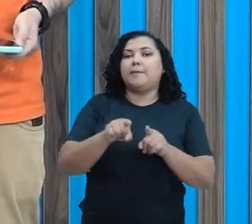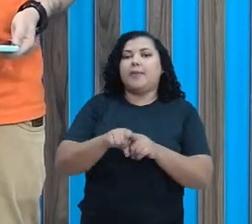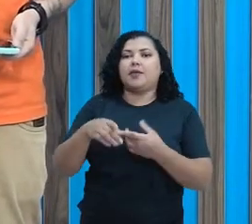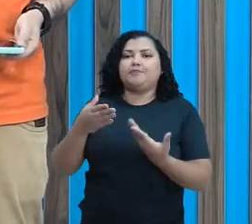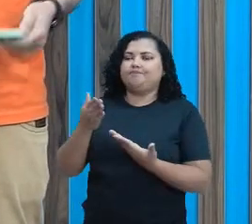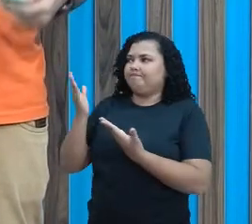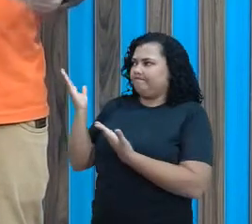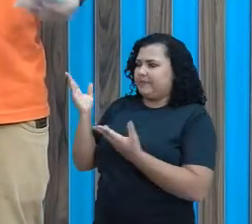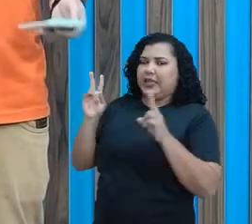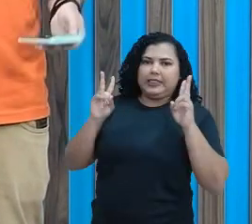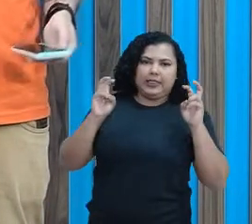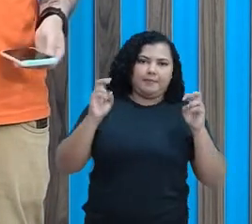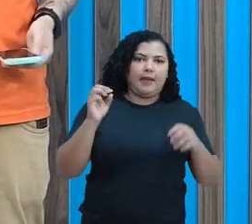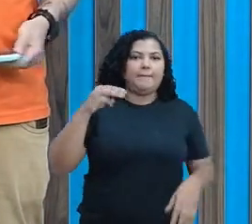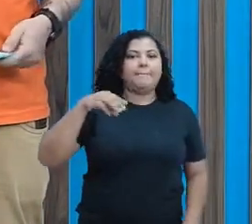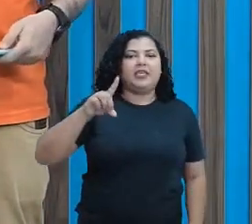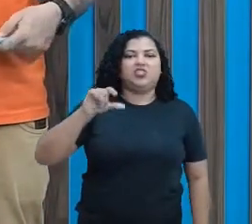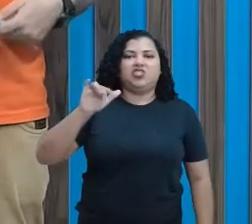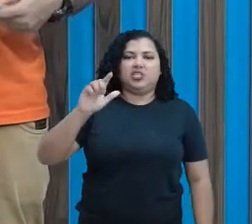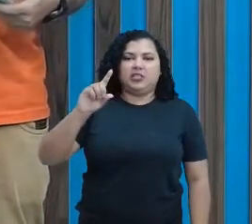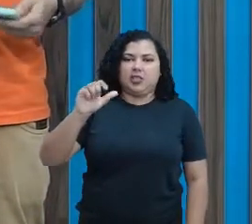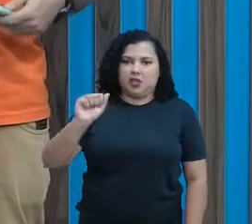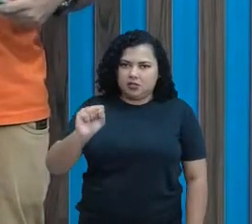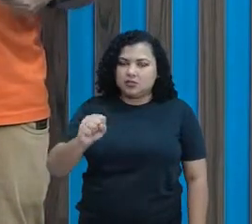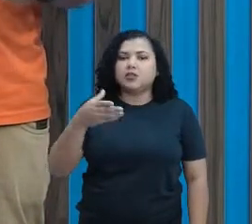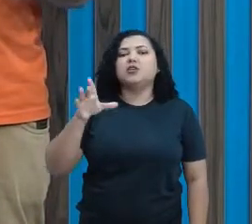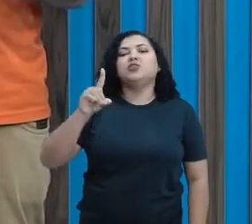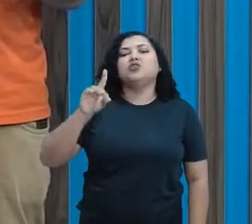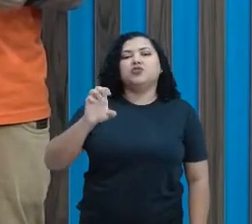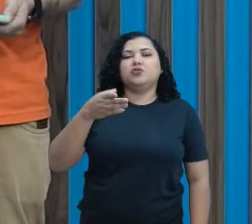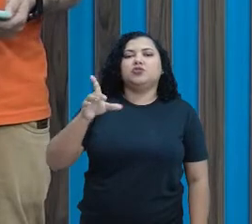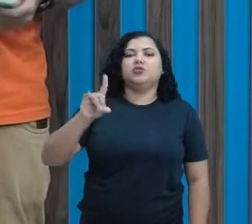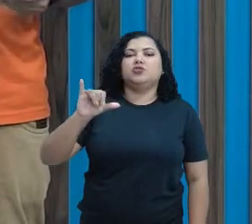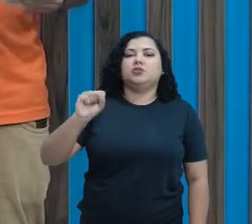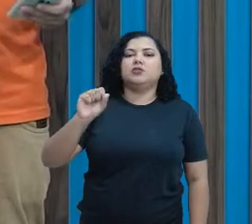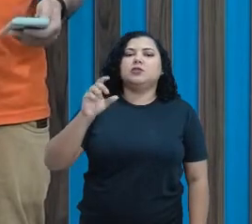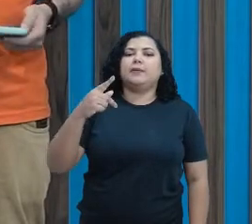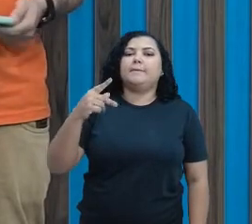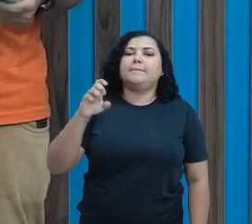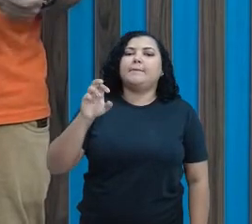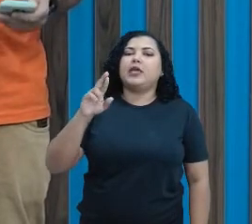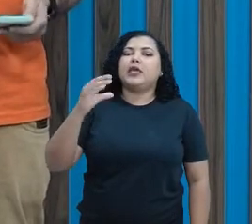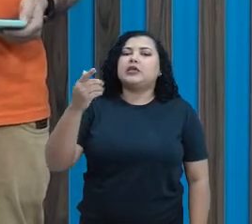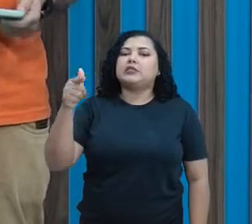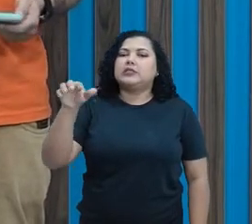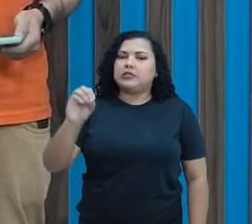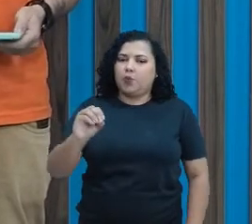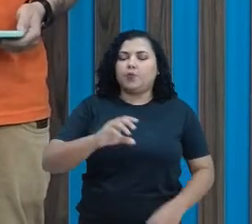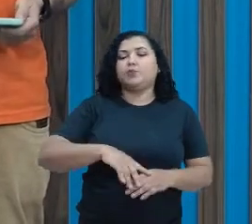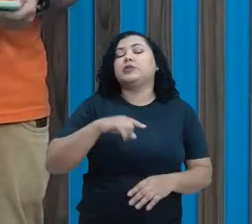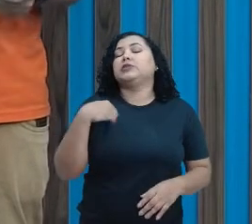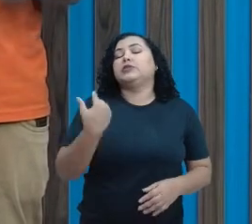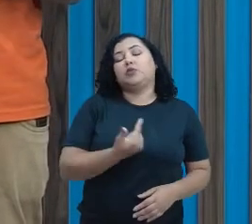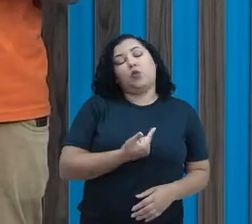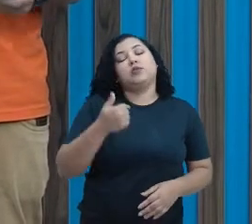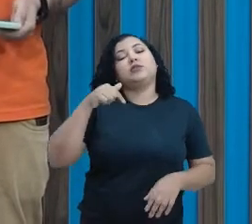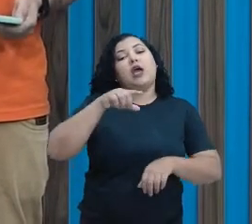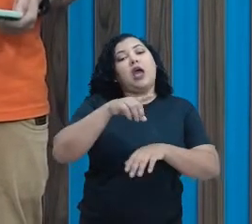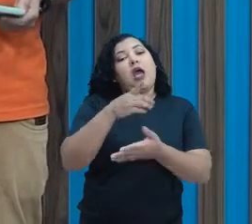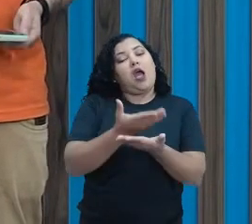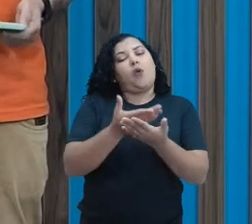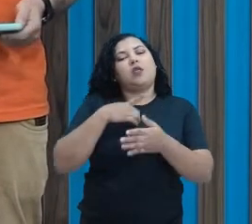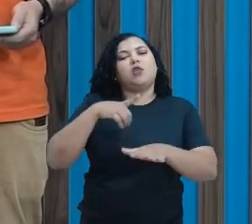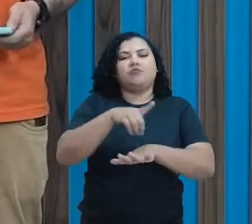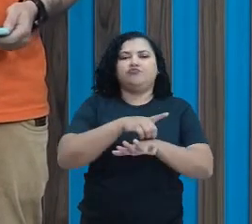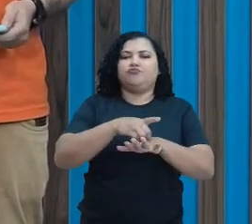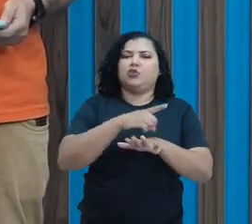hoje, tá certo? Então lembrando que essa aula, ela tem um formato digital e a gente vai fazer a nossa interação cada vez melhor, tá